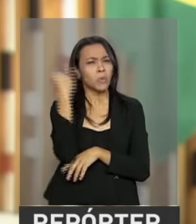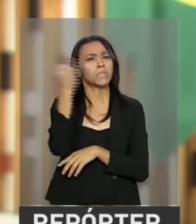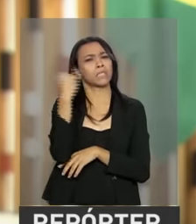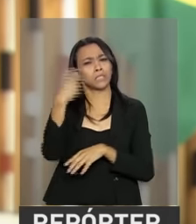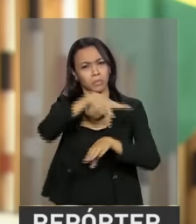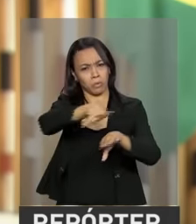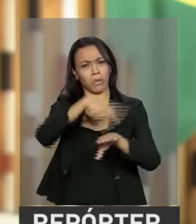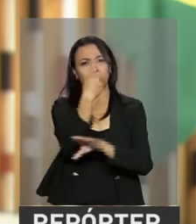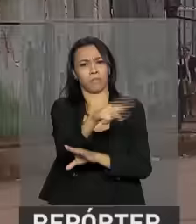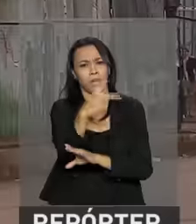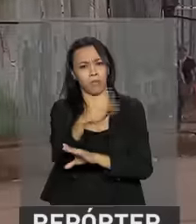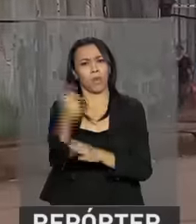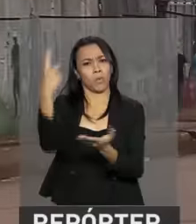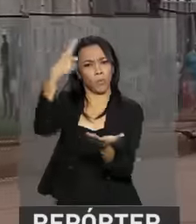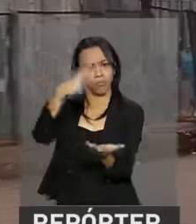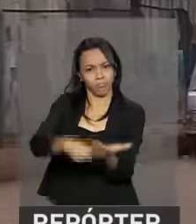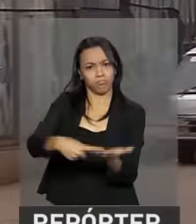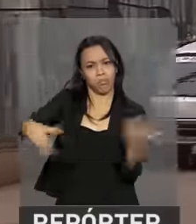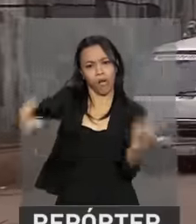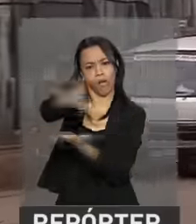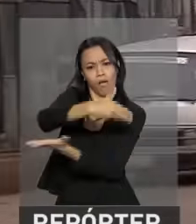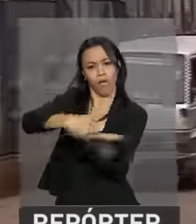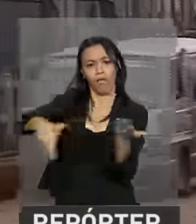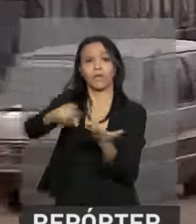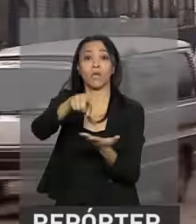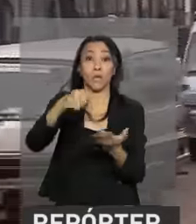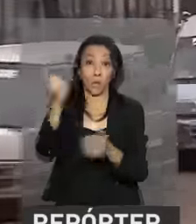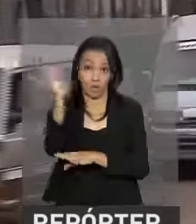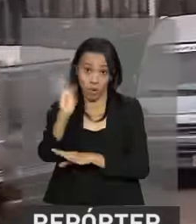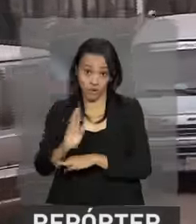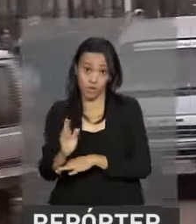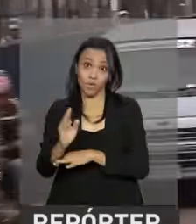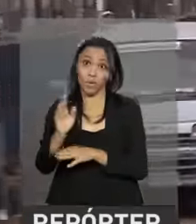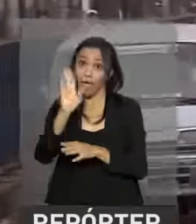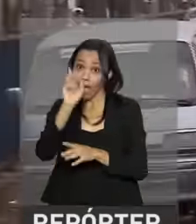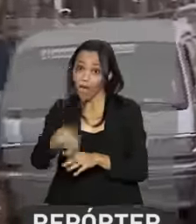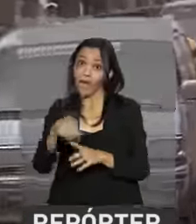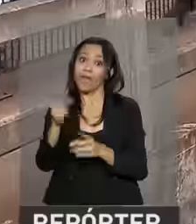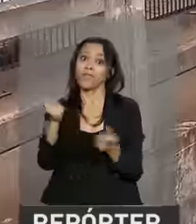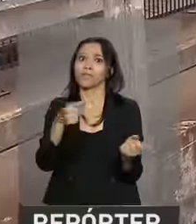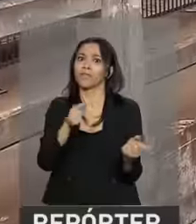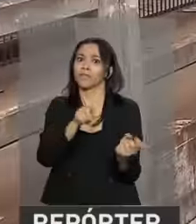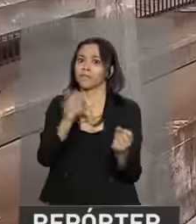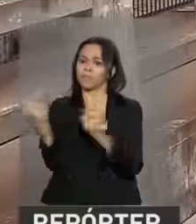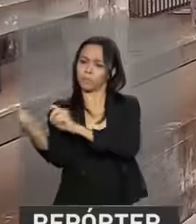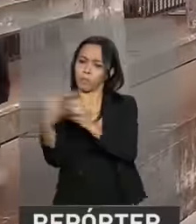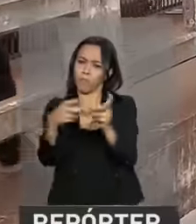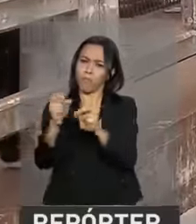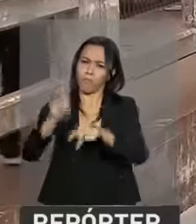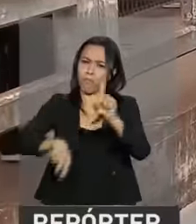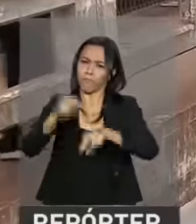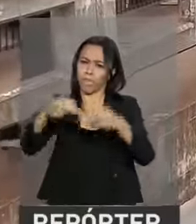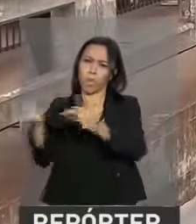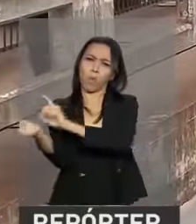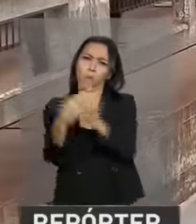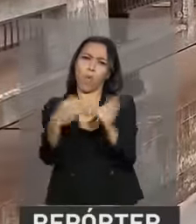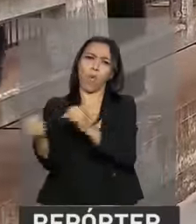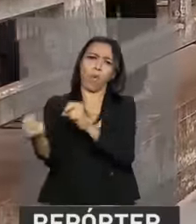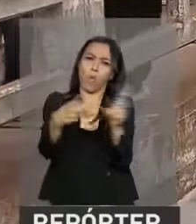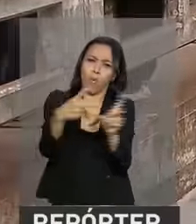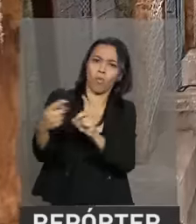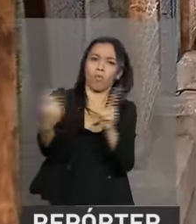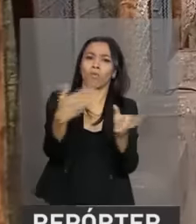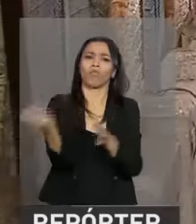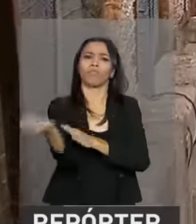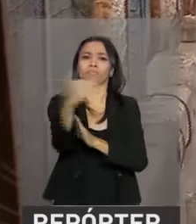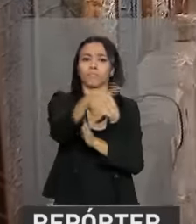parceiro comercial do Brasil. O Brasil é o principal destino das exportações paraguaias e o principal fornecedor de produtos